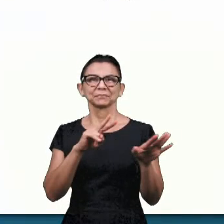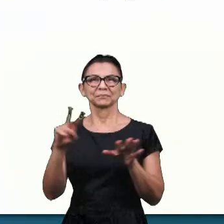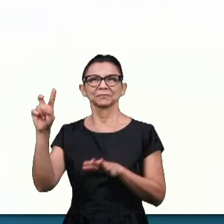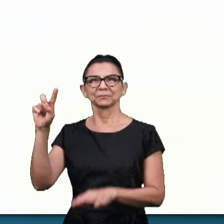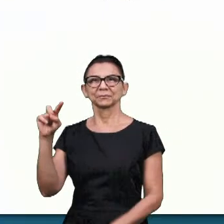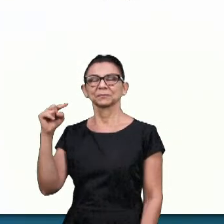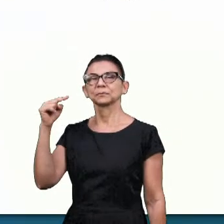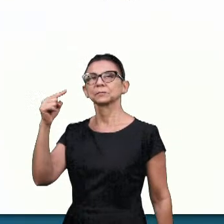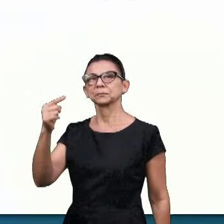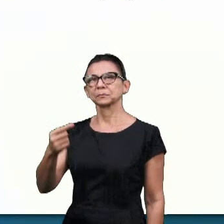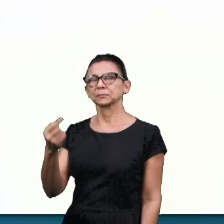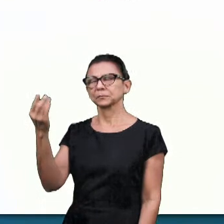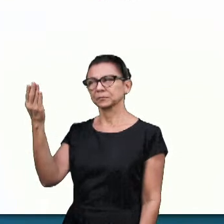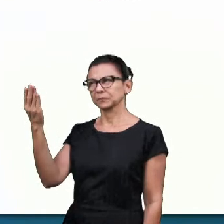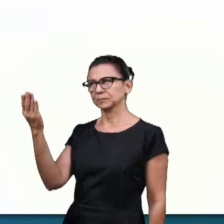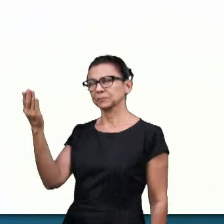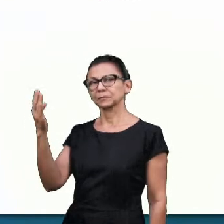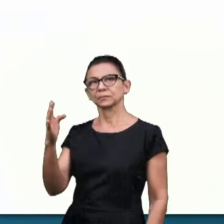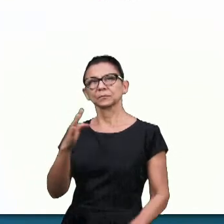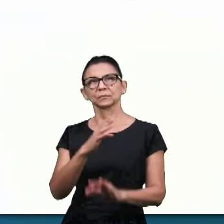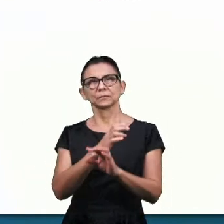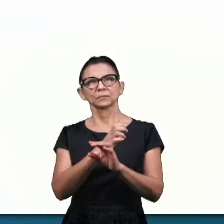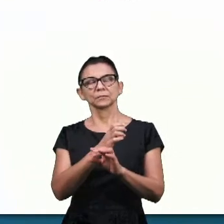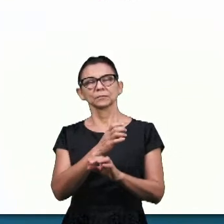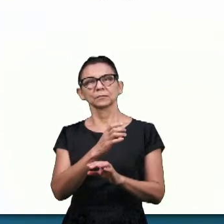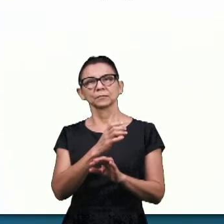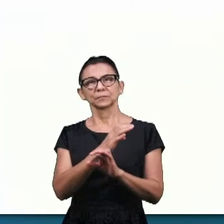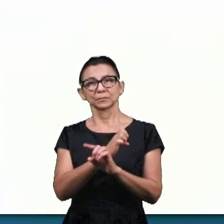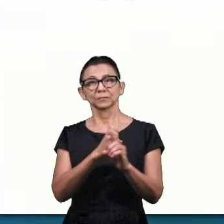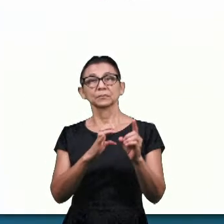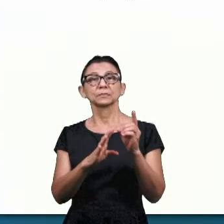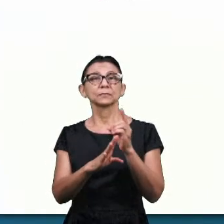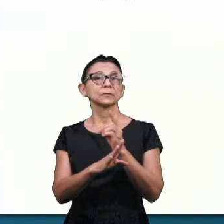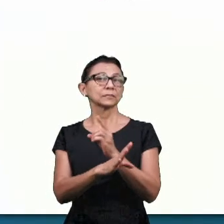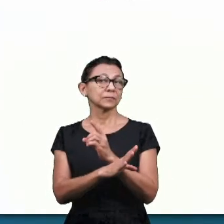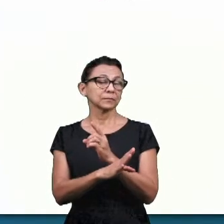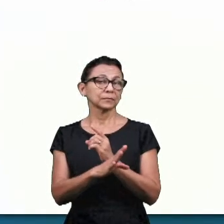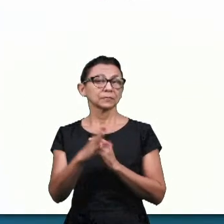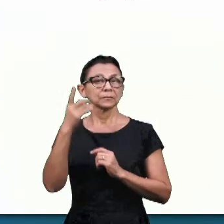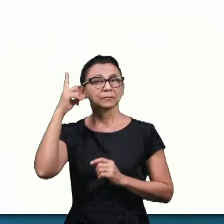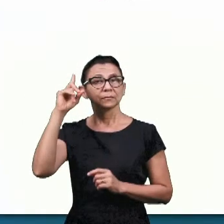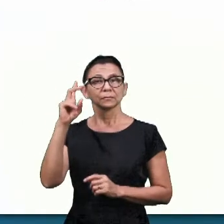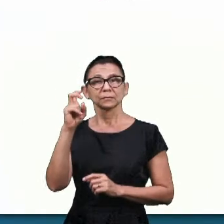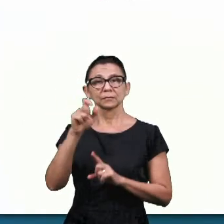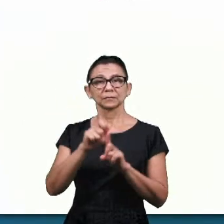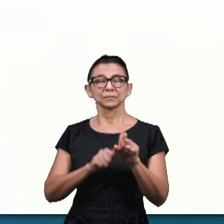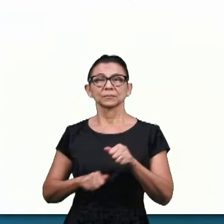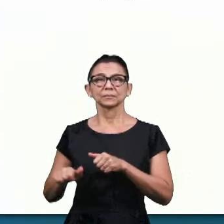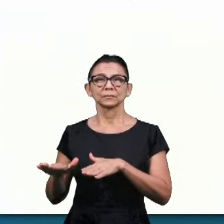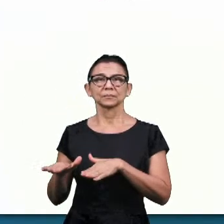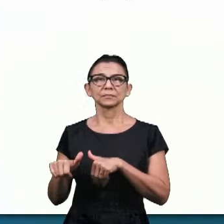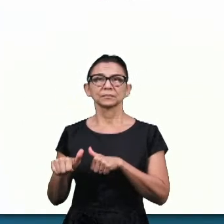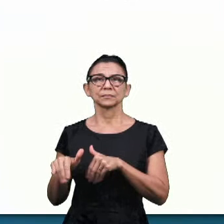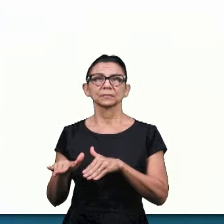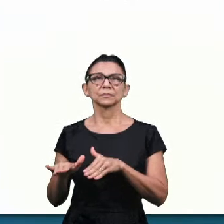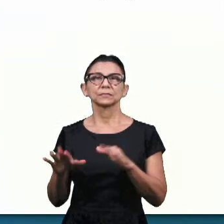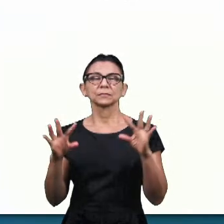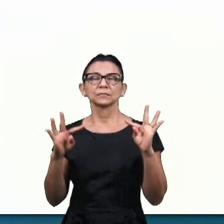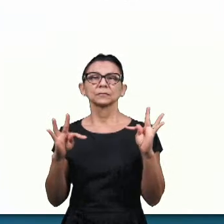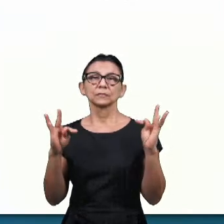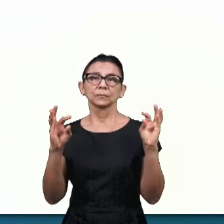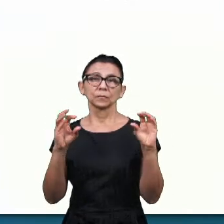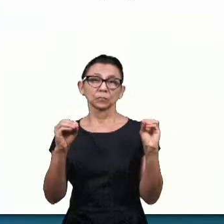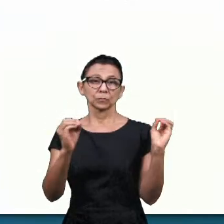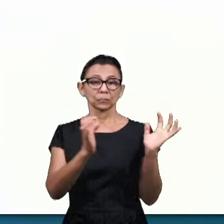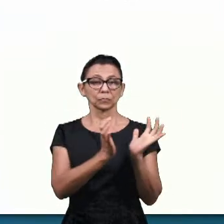Então aqui nós temos escola bíblica dominical para o dia 5 de setembro, para todos os irmãos, todas as pessoas.